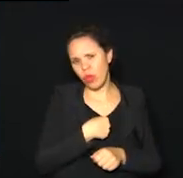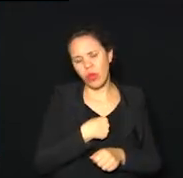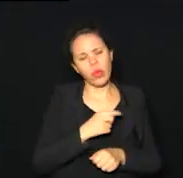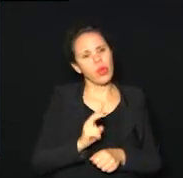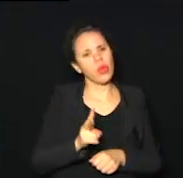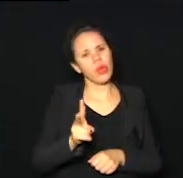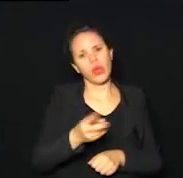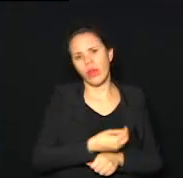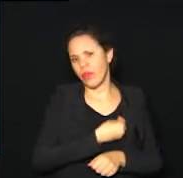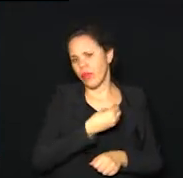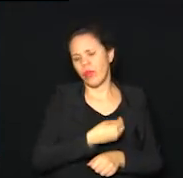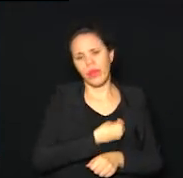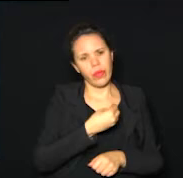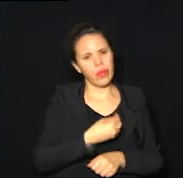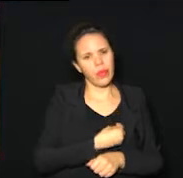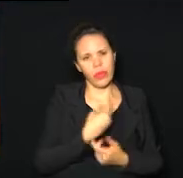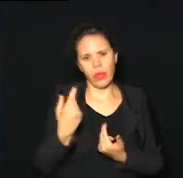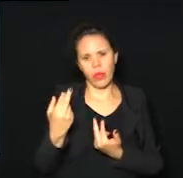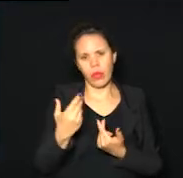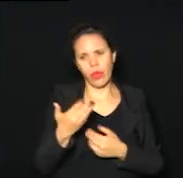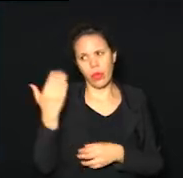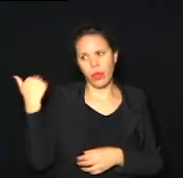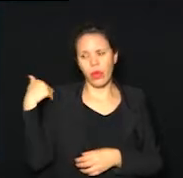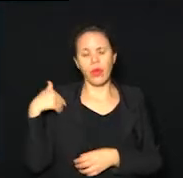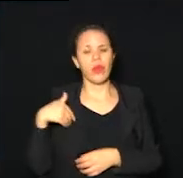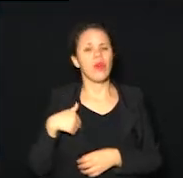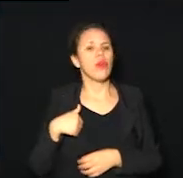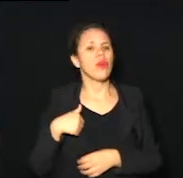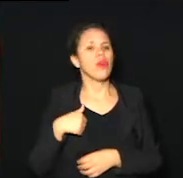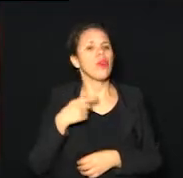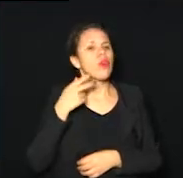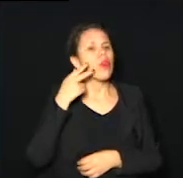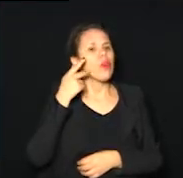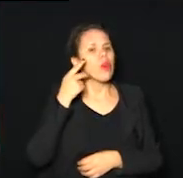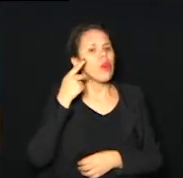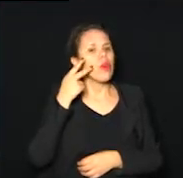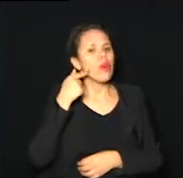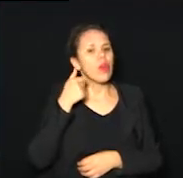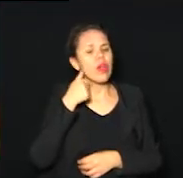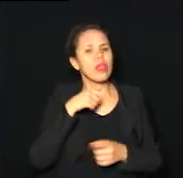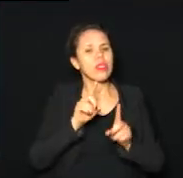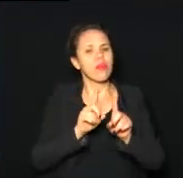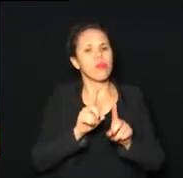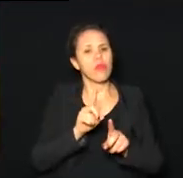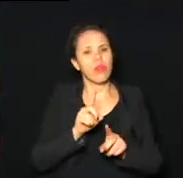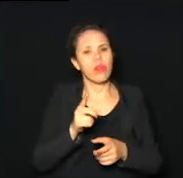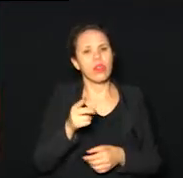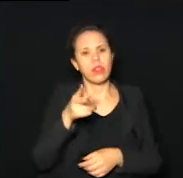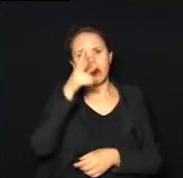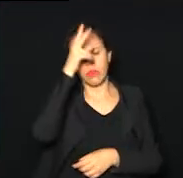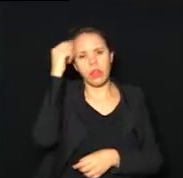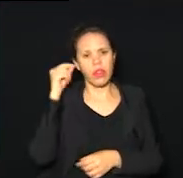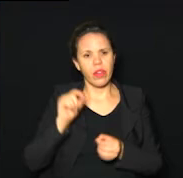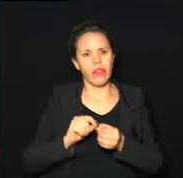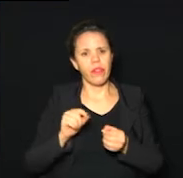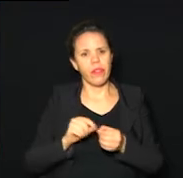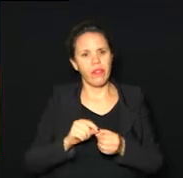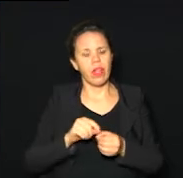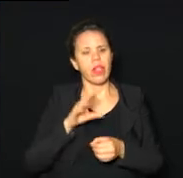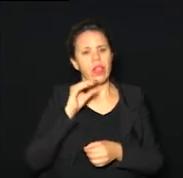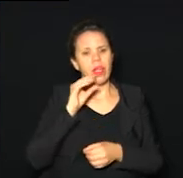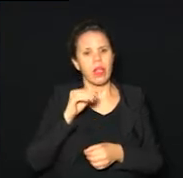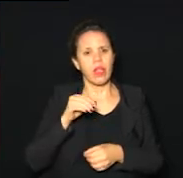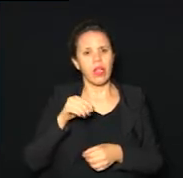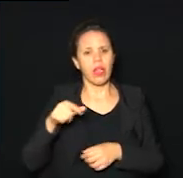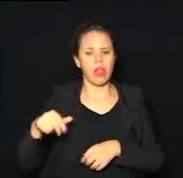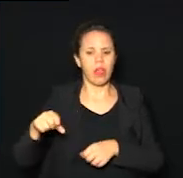continuemos vivendo como que aconteceu em Recife, com a esposa do prefeito, que faz a empregada doméstica caminhar com o seu